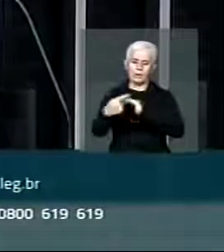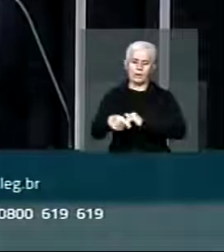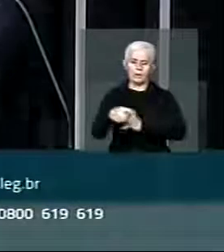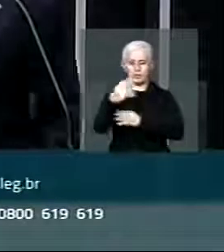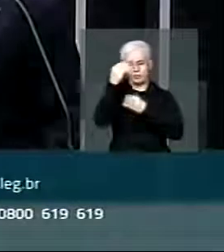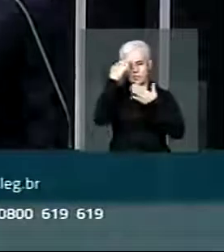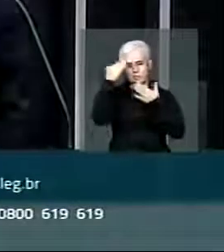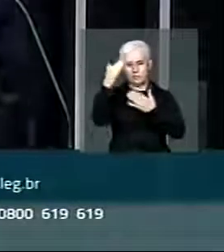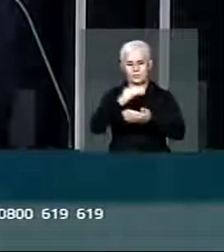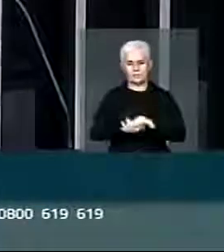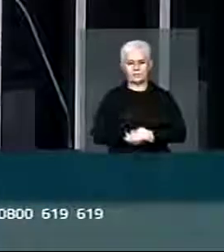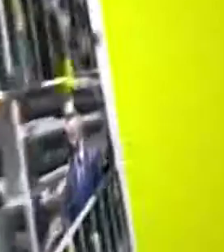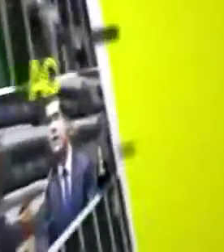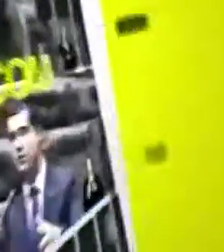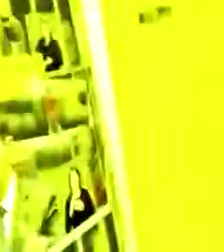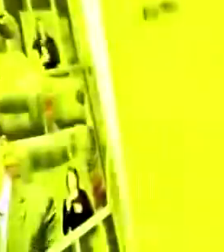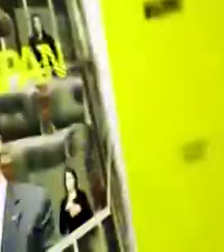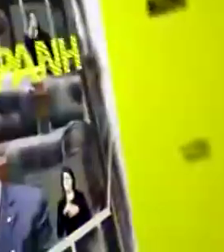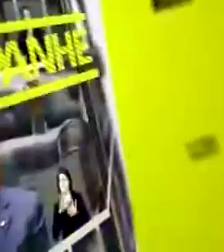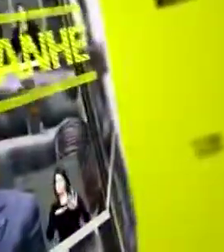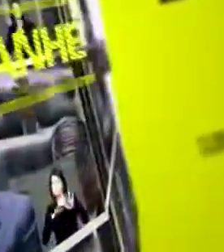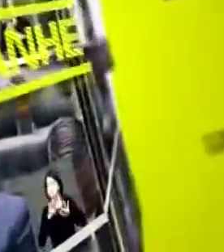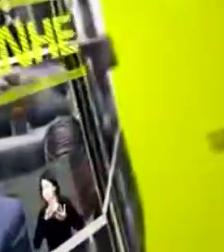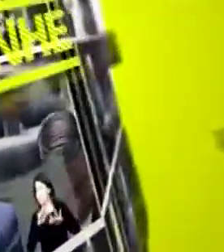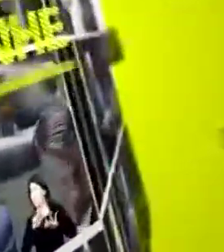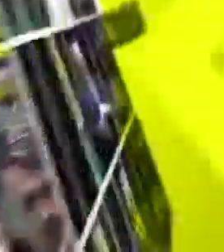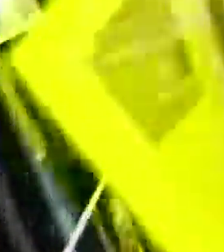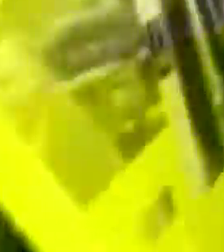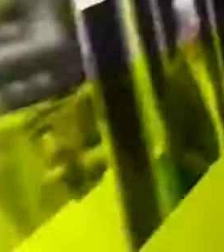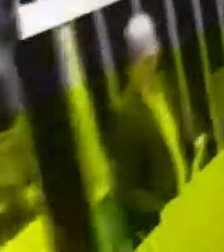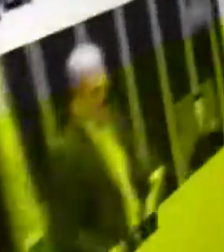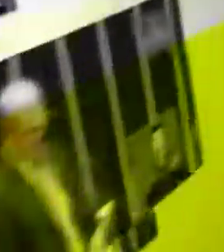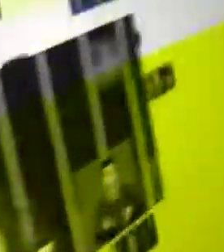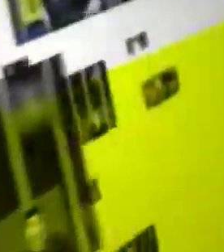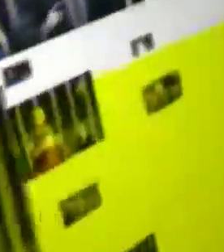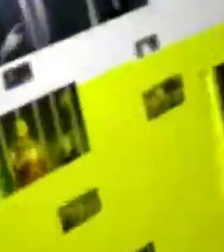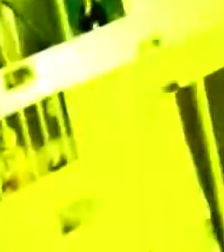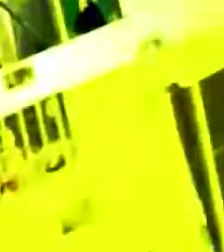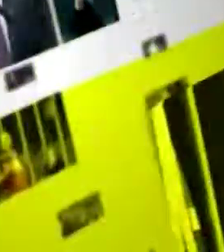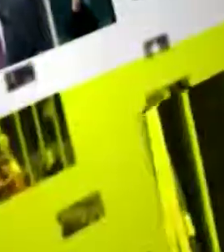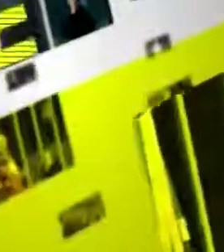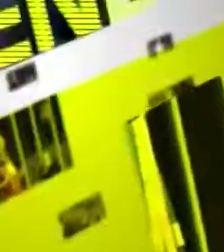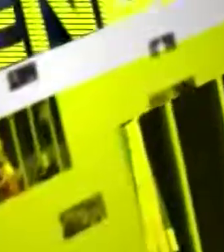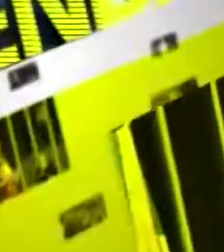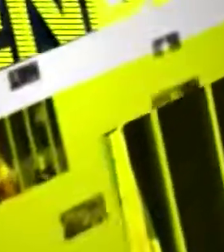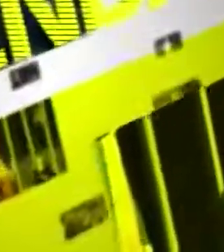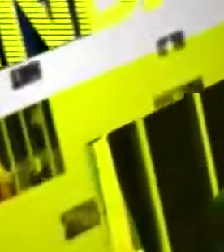obrigado, senhor presidente. Próximo orador. Que não que sejam menos importantes.